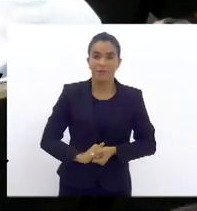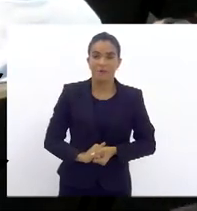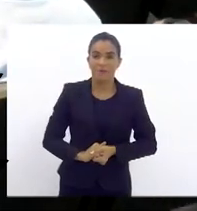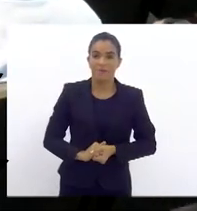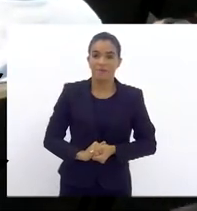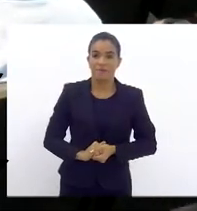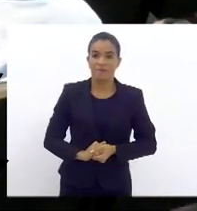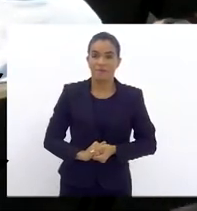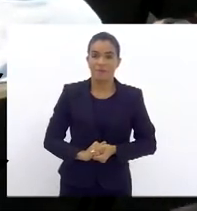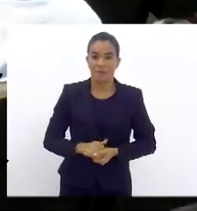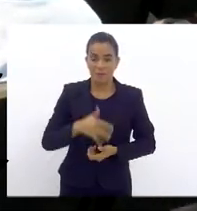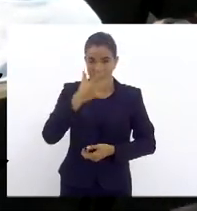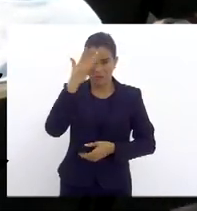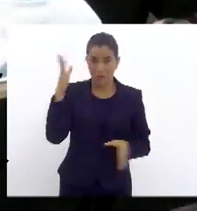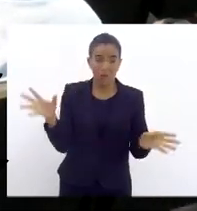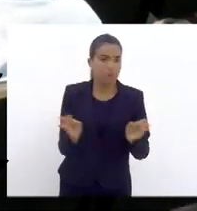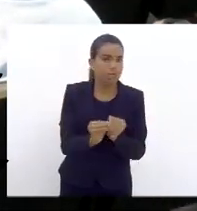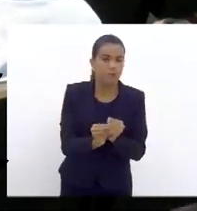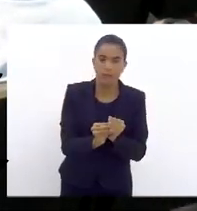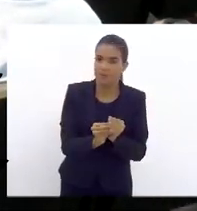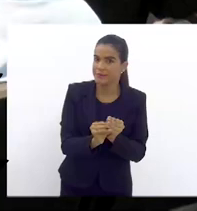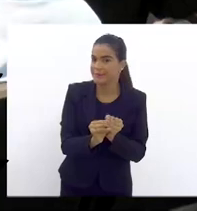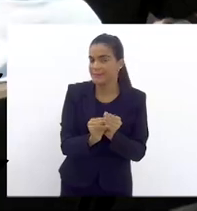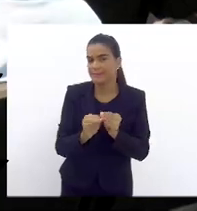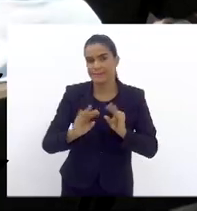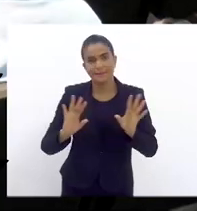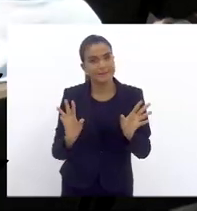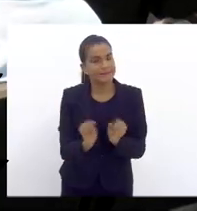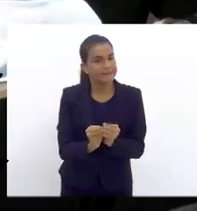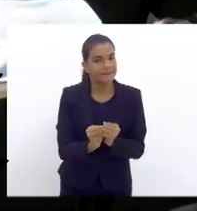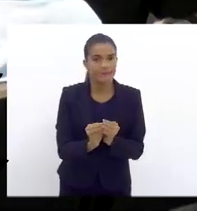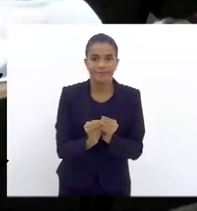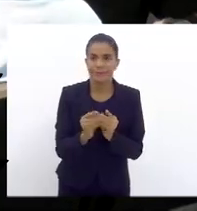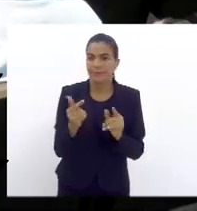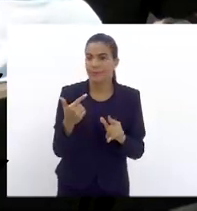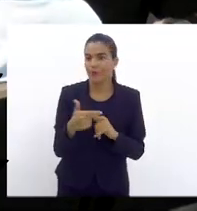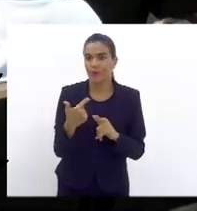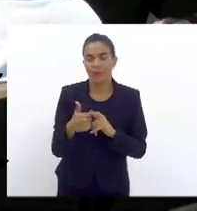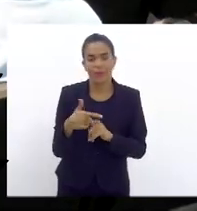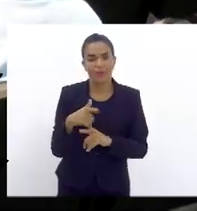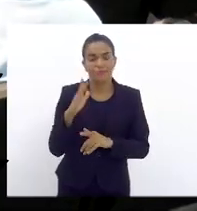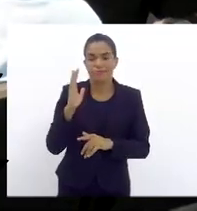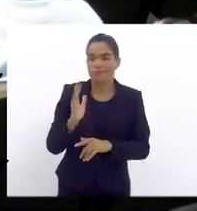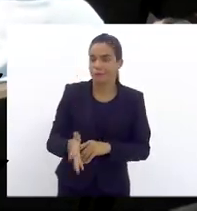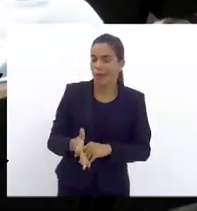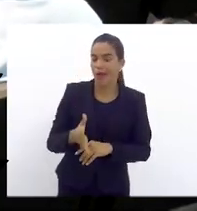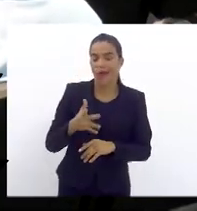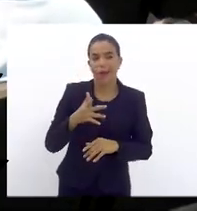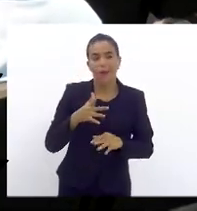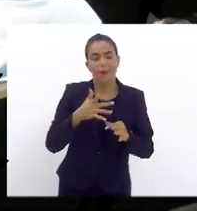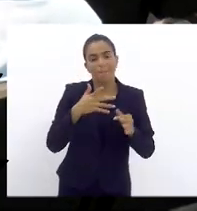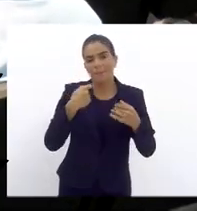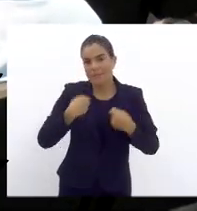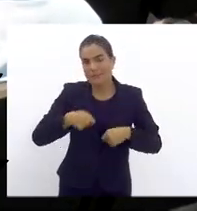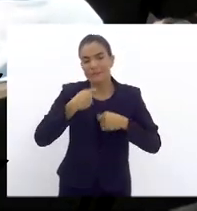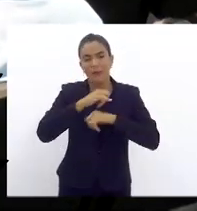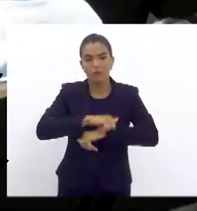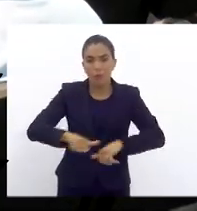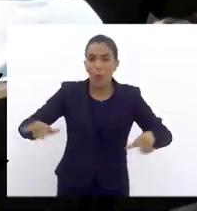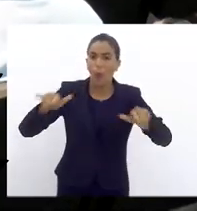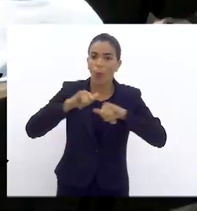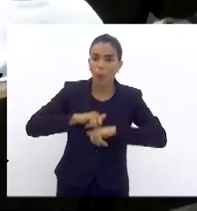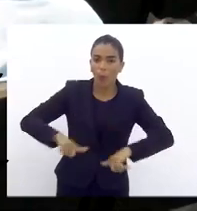gente eu vou ser mais breve possível porque tudo que tinha para ser dito no sentido da